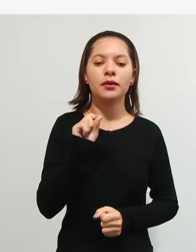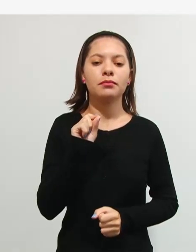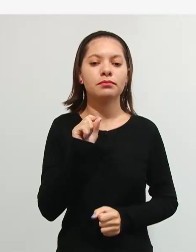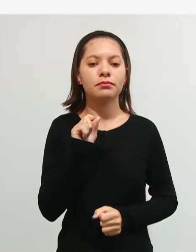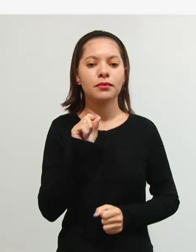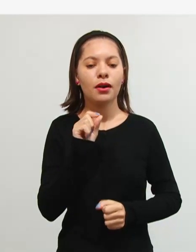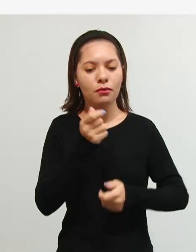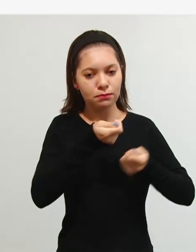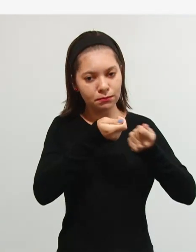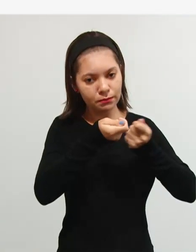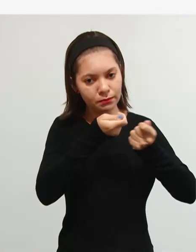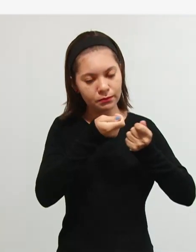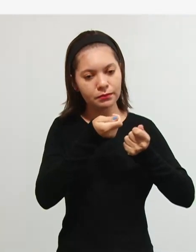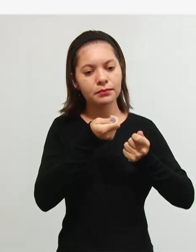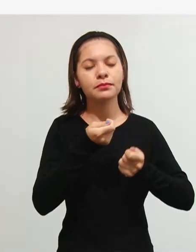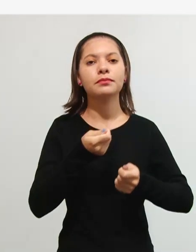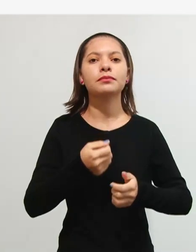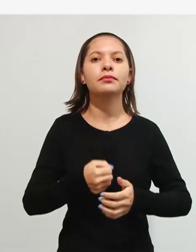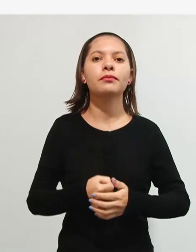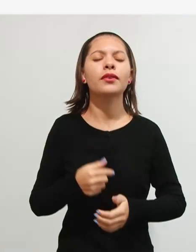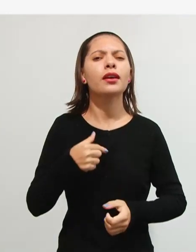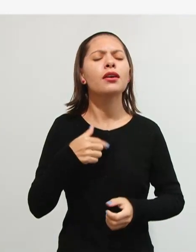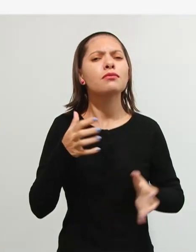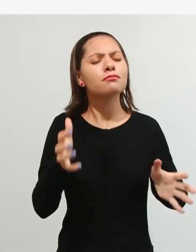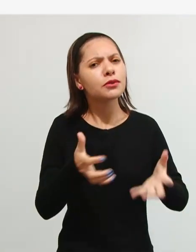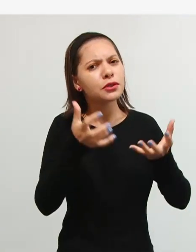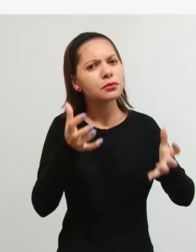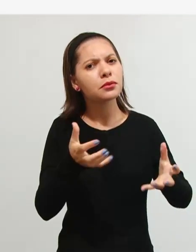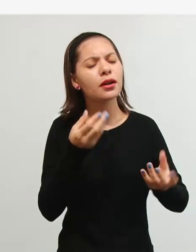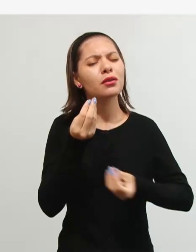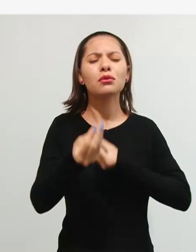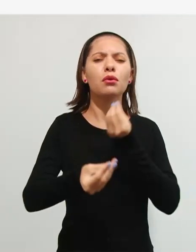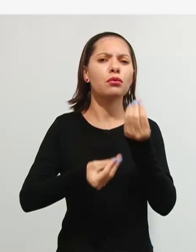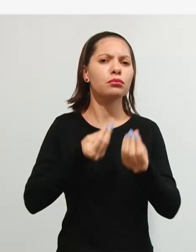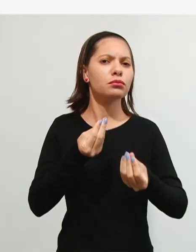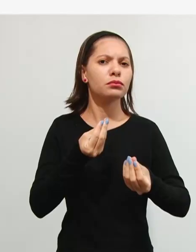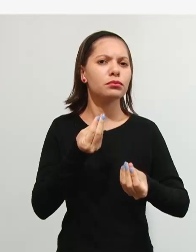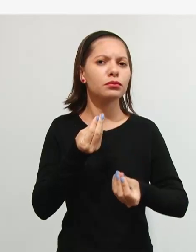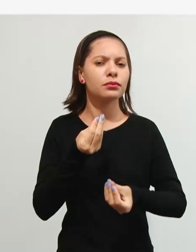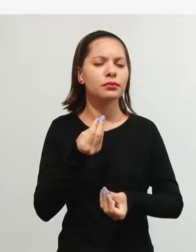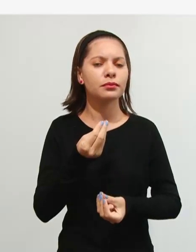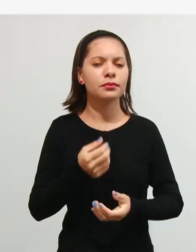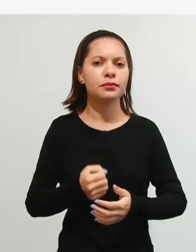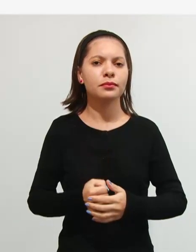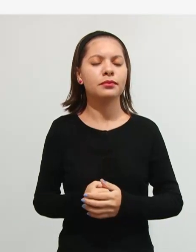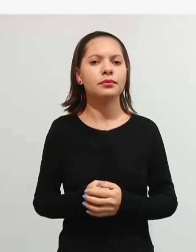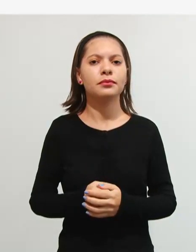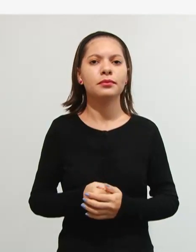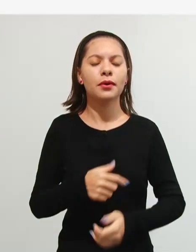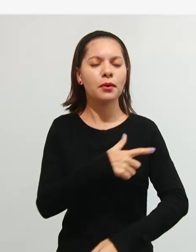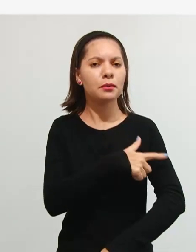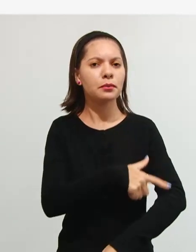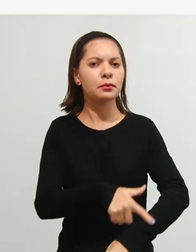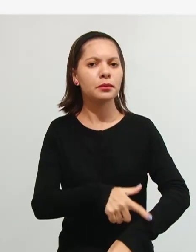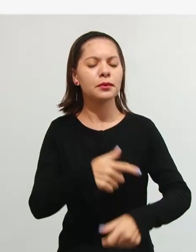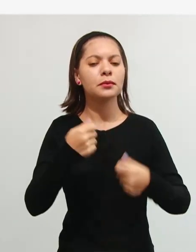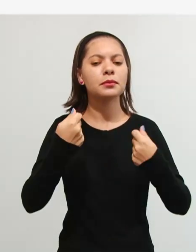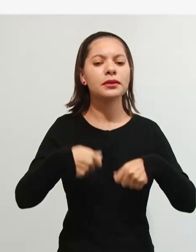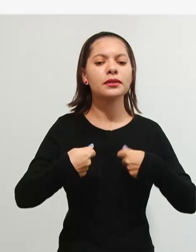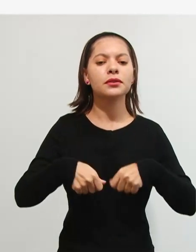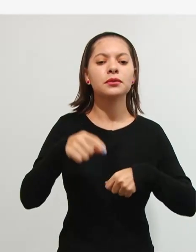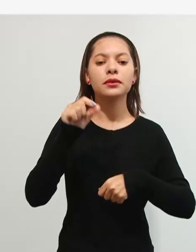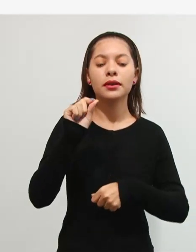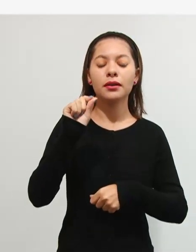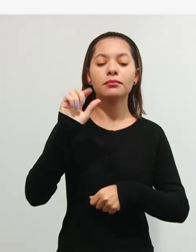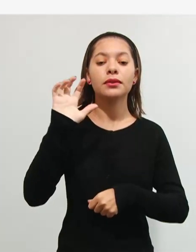meu sujeito. Para que eu pudesse estimular ou reprimir esse meu comportamento, é óbvio que muitas das